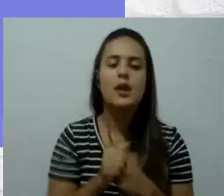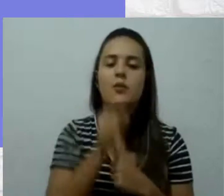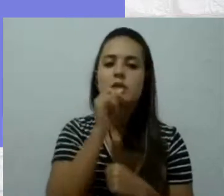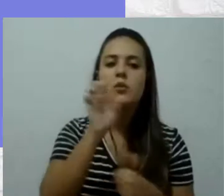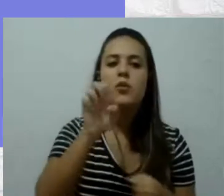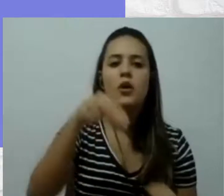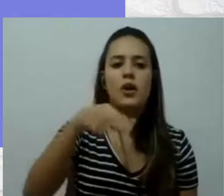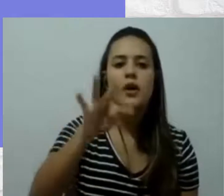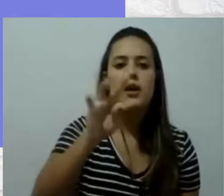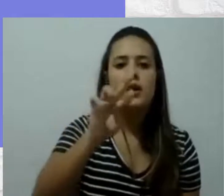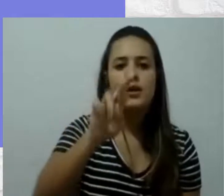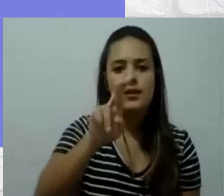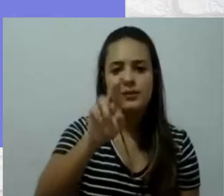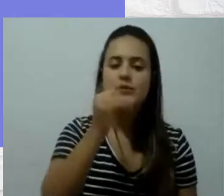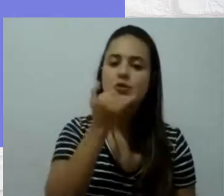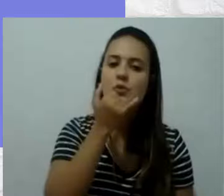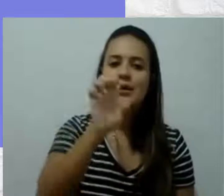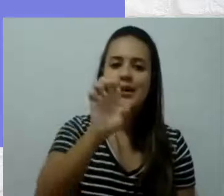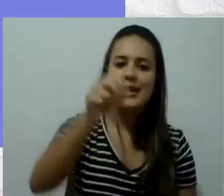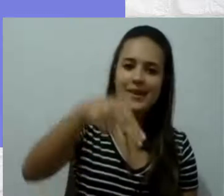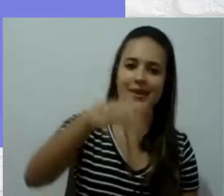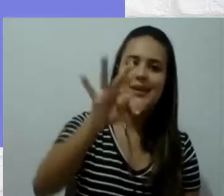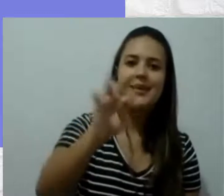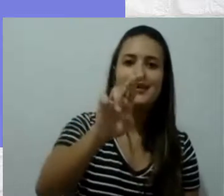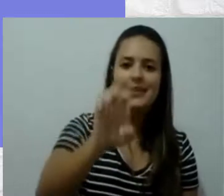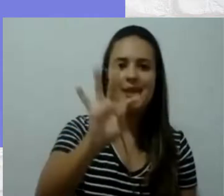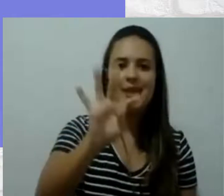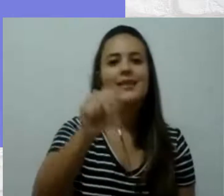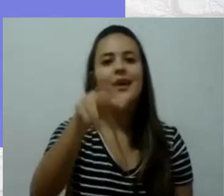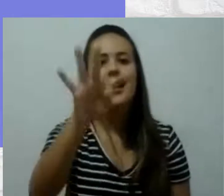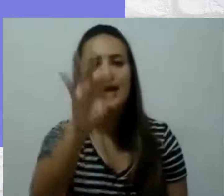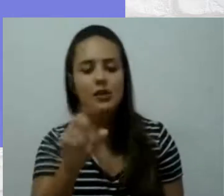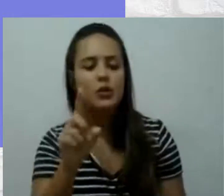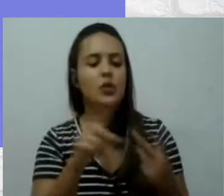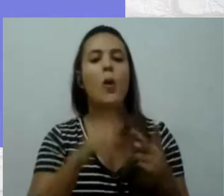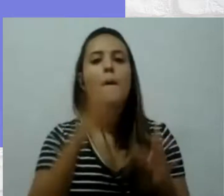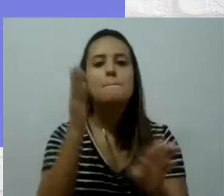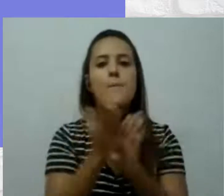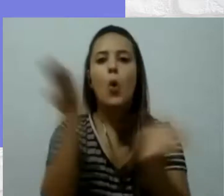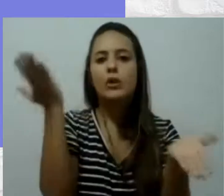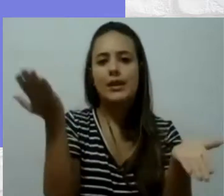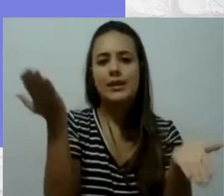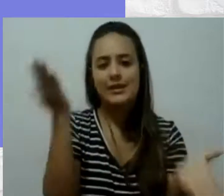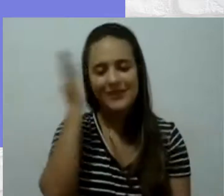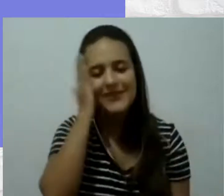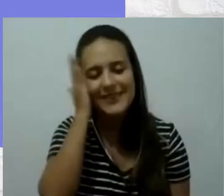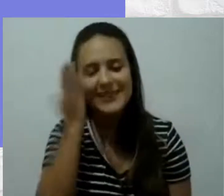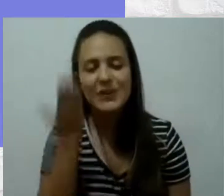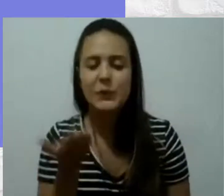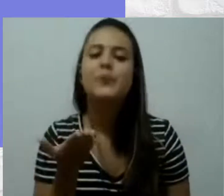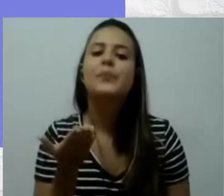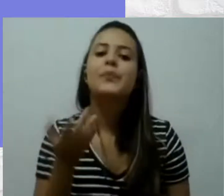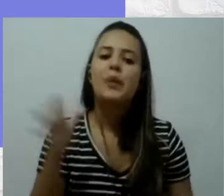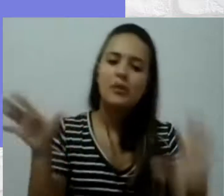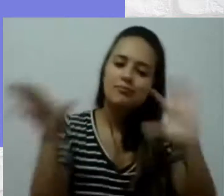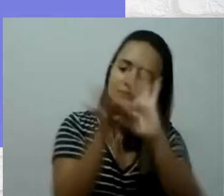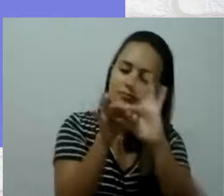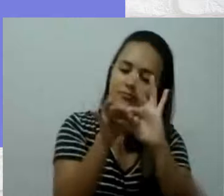exemplo. Entretanto, portanto, essas pequenas conjunções que vocês